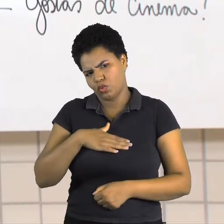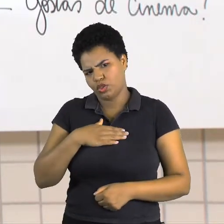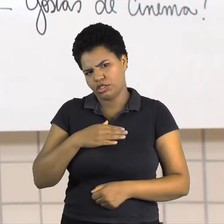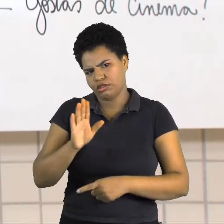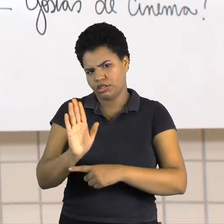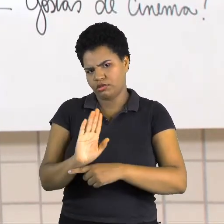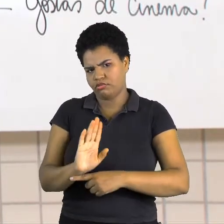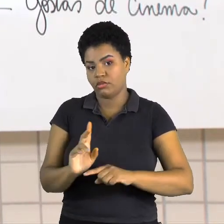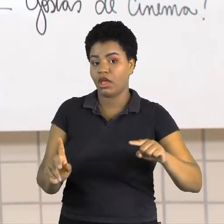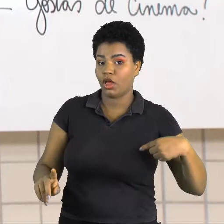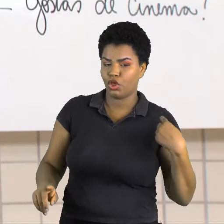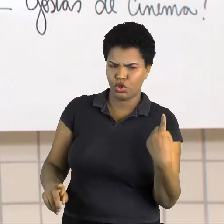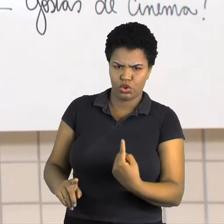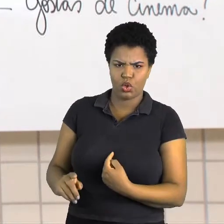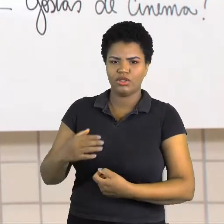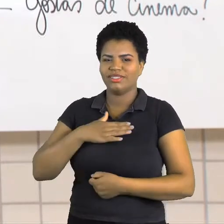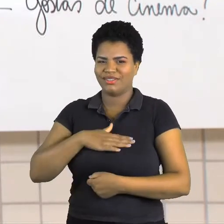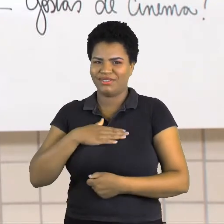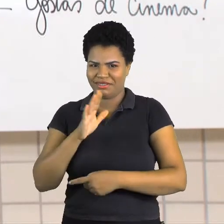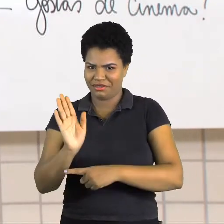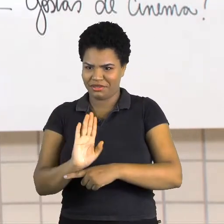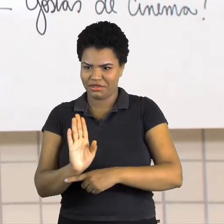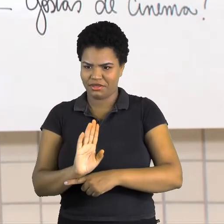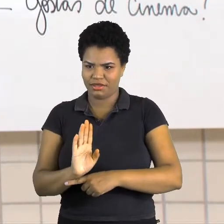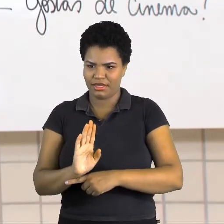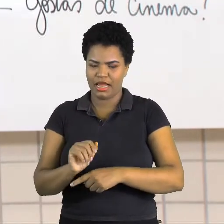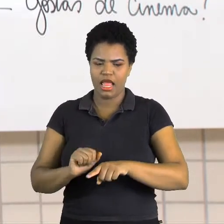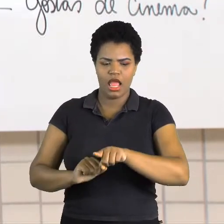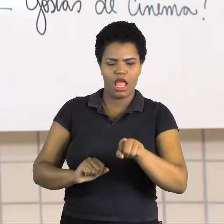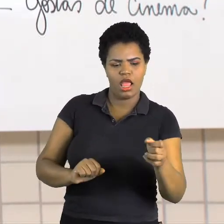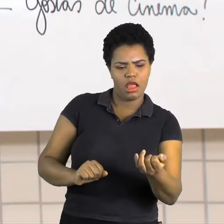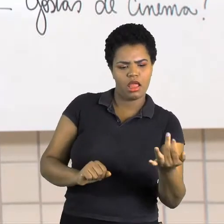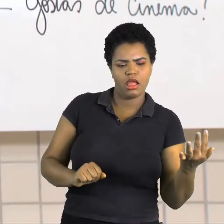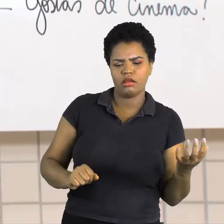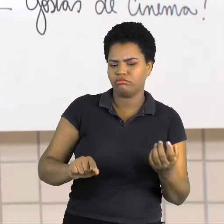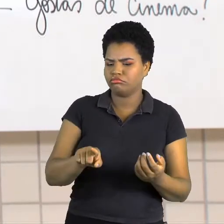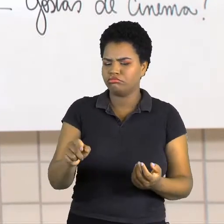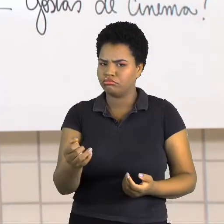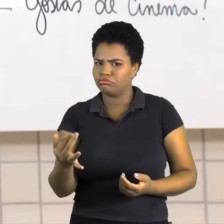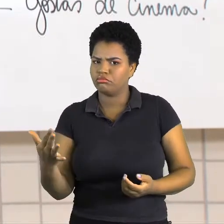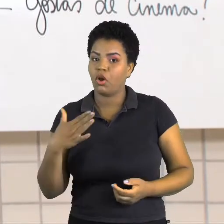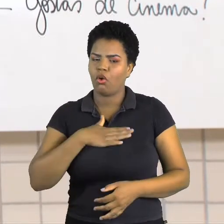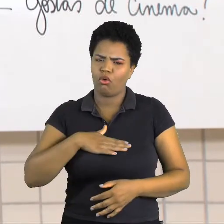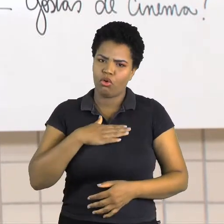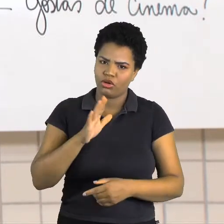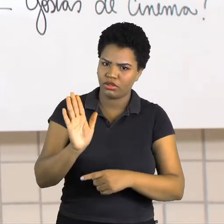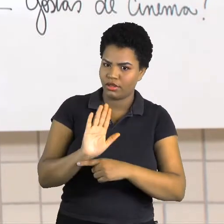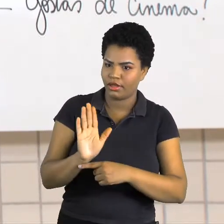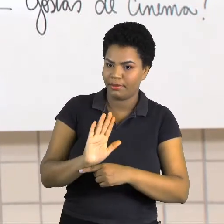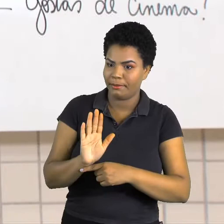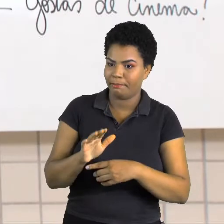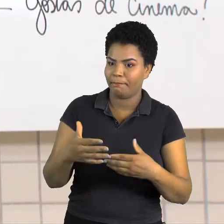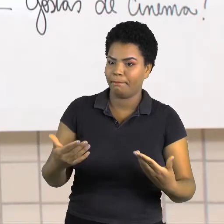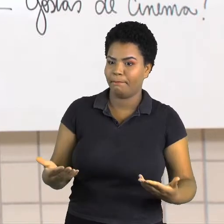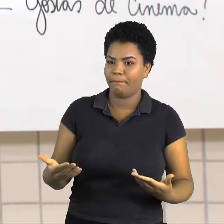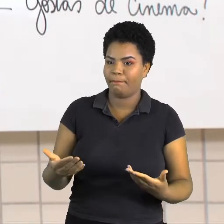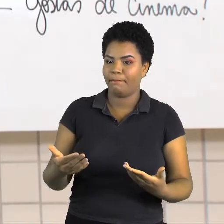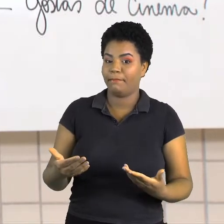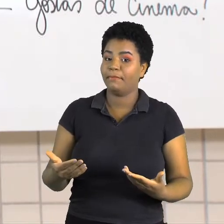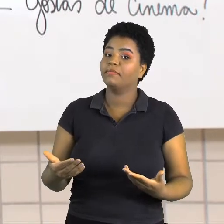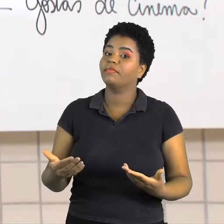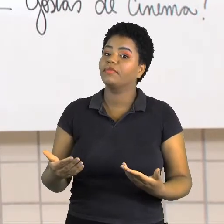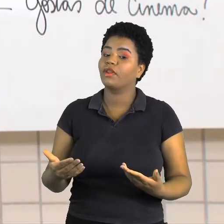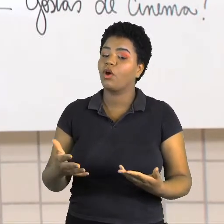Nós gostas de cinema? Eles ou elas gostam de cinema? Então, olha aqui, ó, a